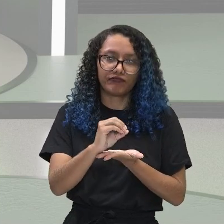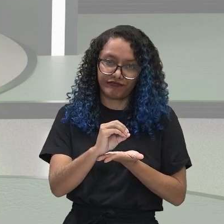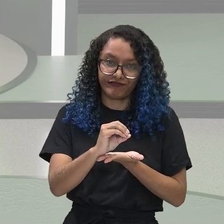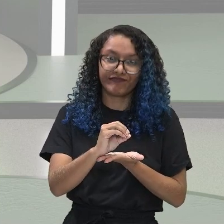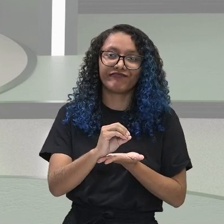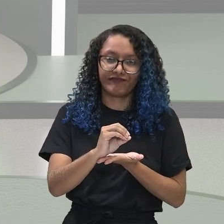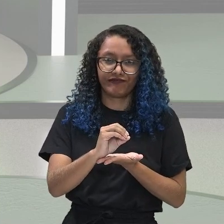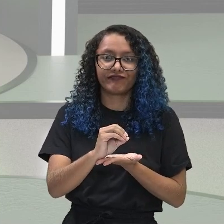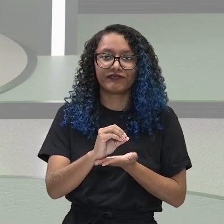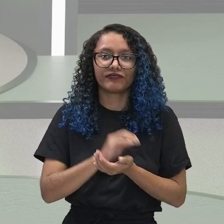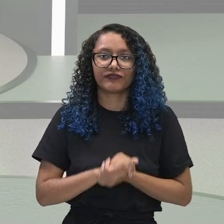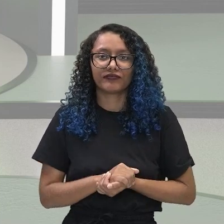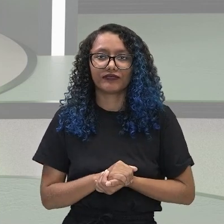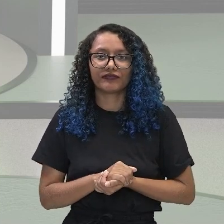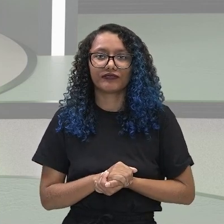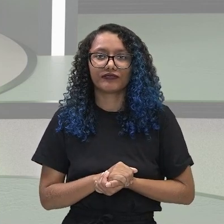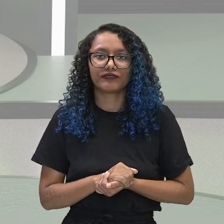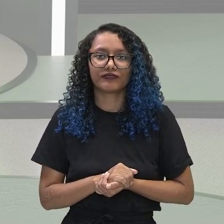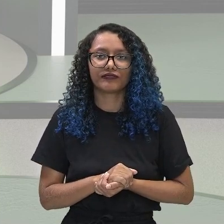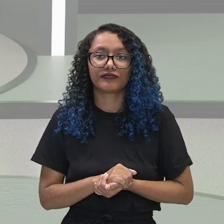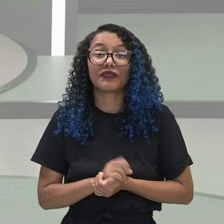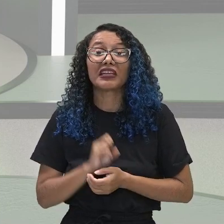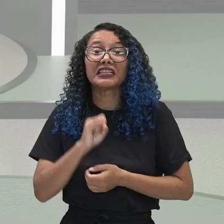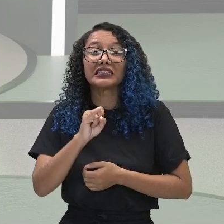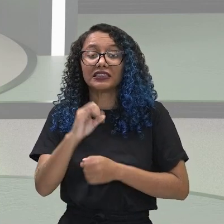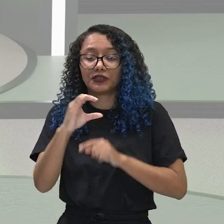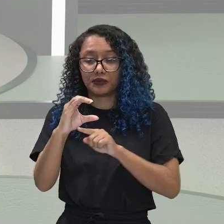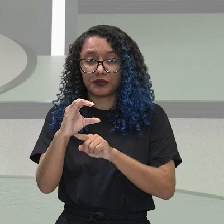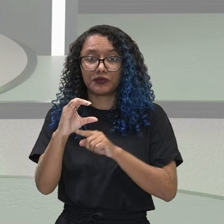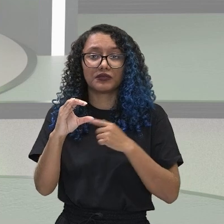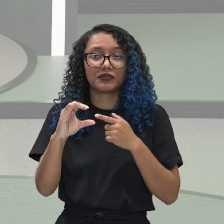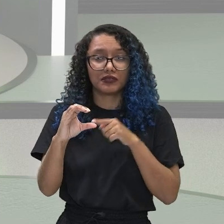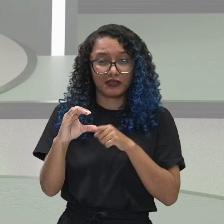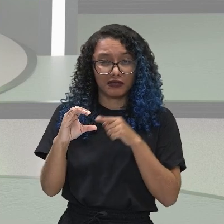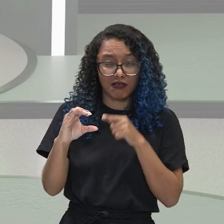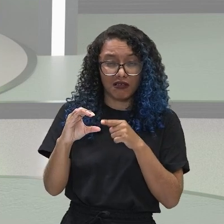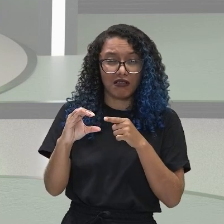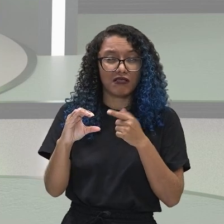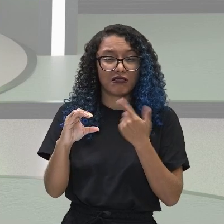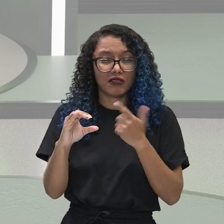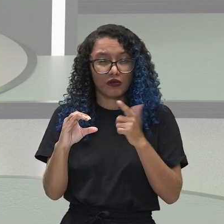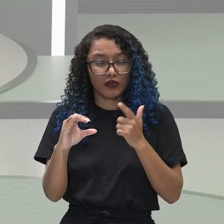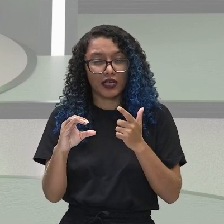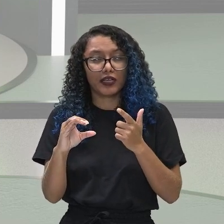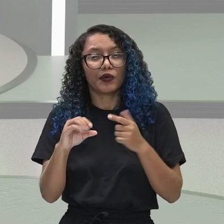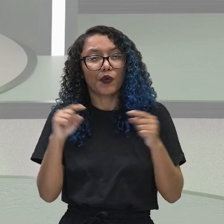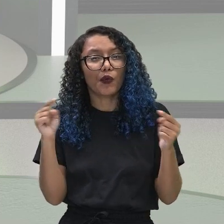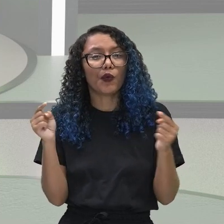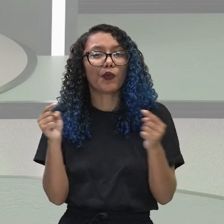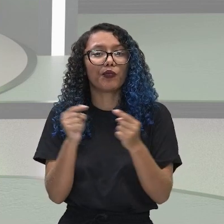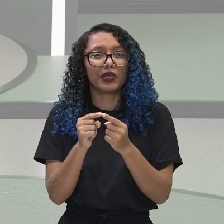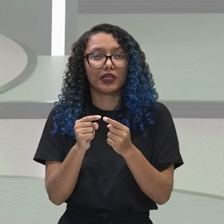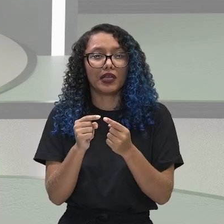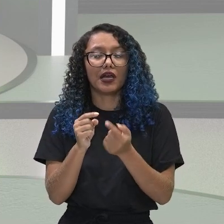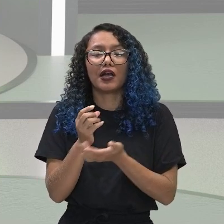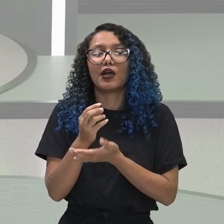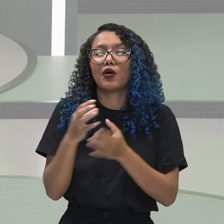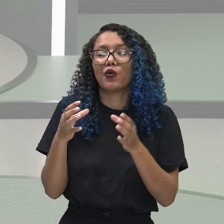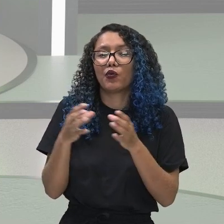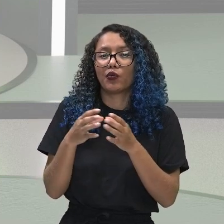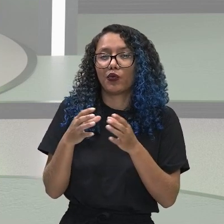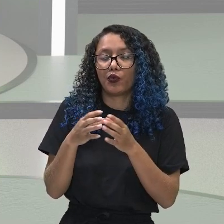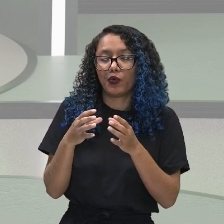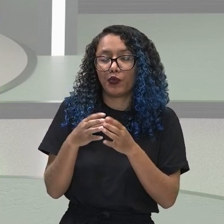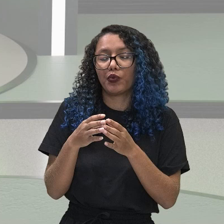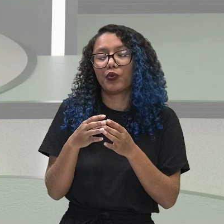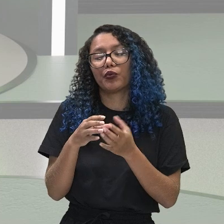orgânica. E sem o carbono é o grupo da função inorgânica, que